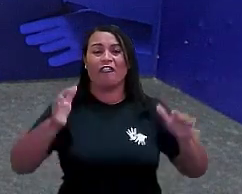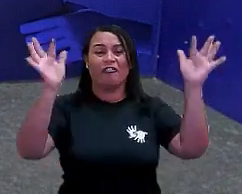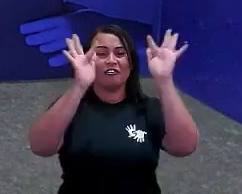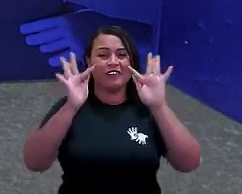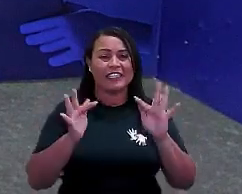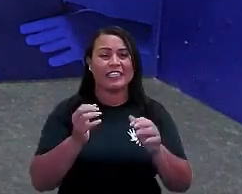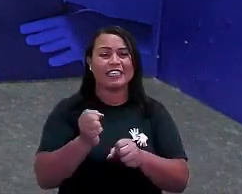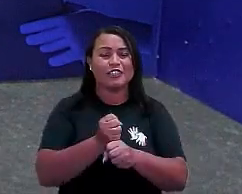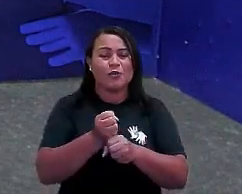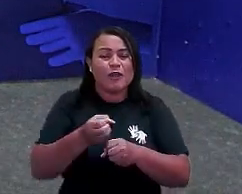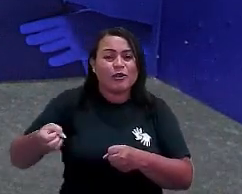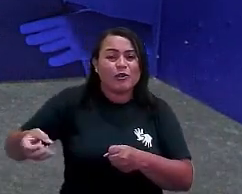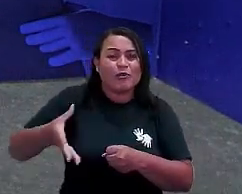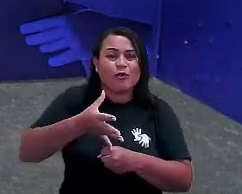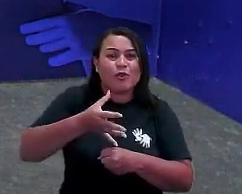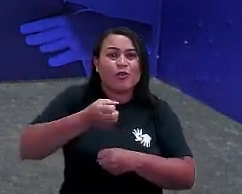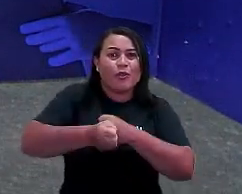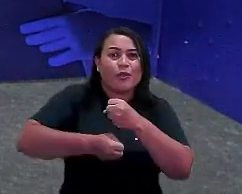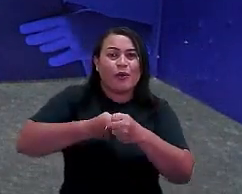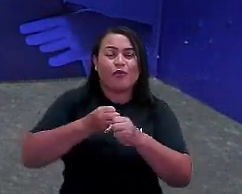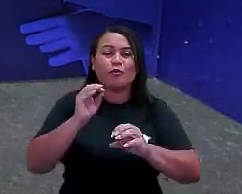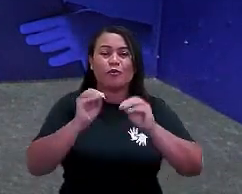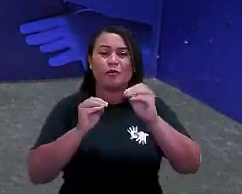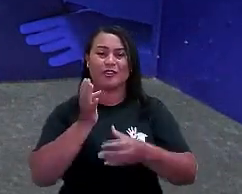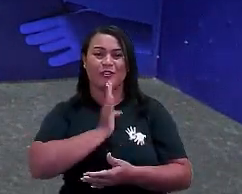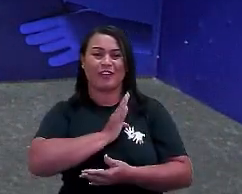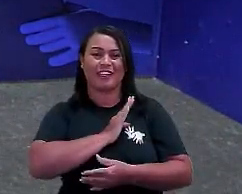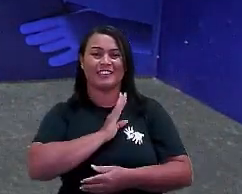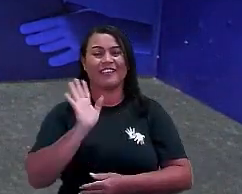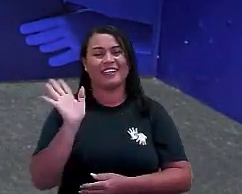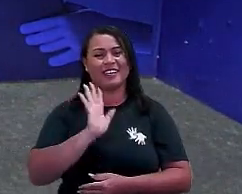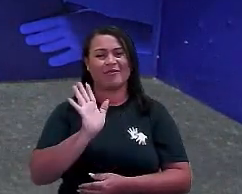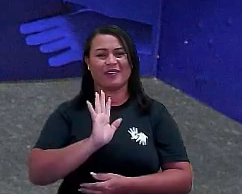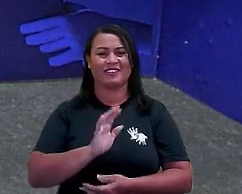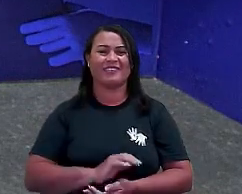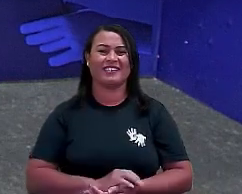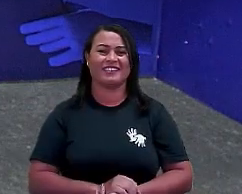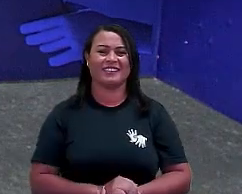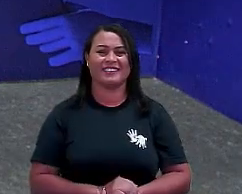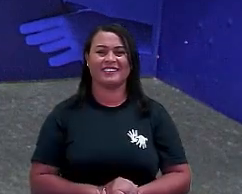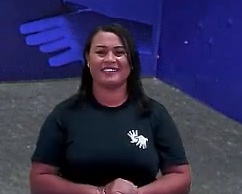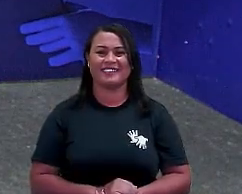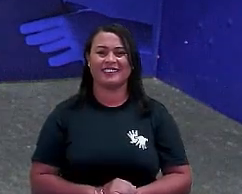e um próspero Ano Novo. Um beijo no coração de todos e até a próxima.